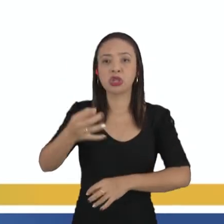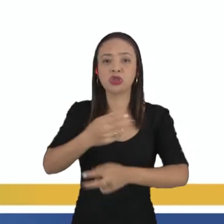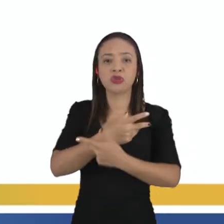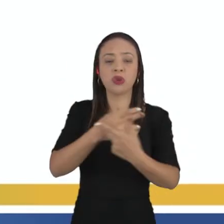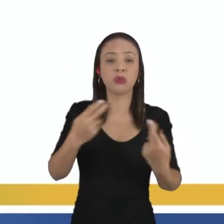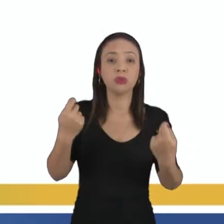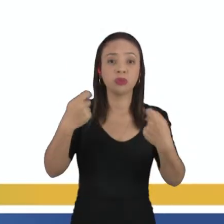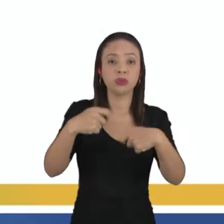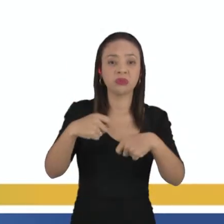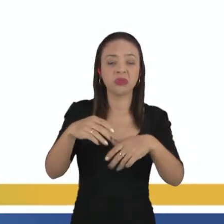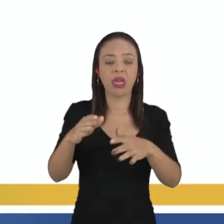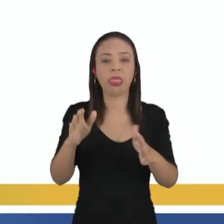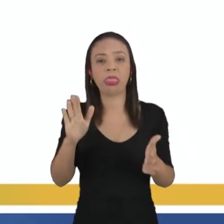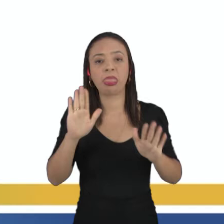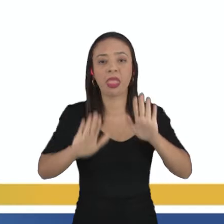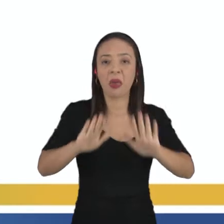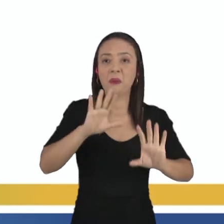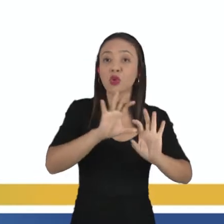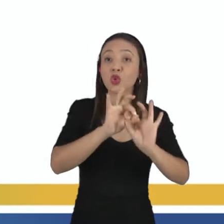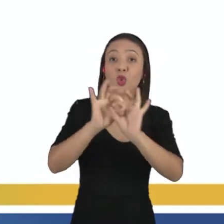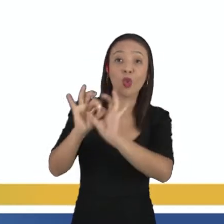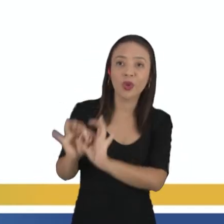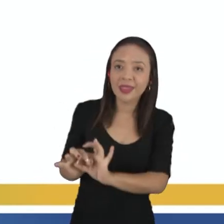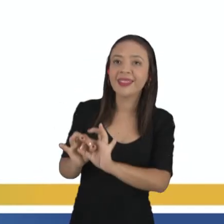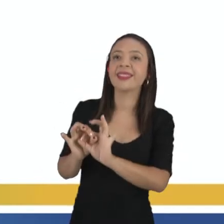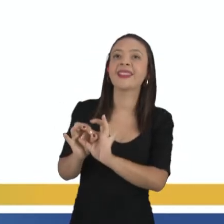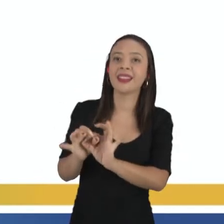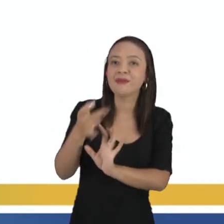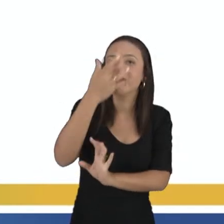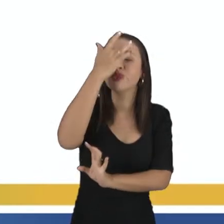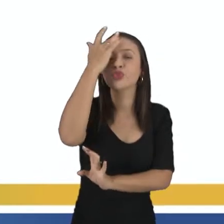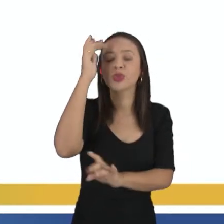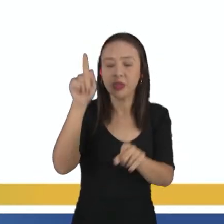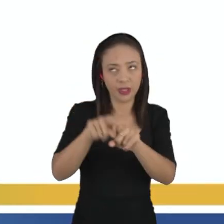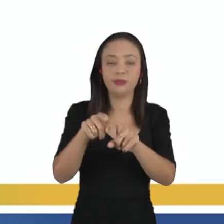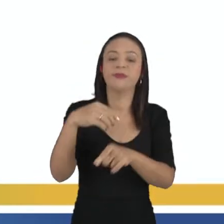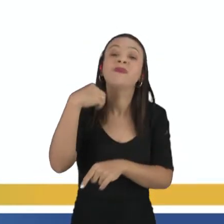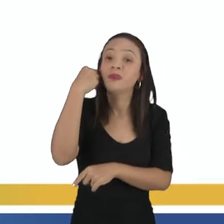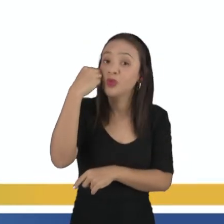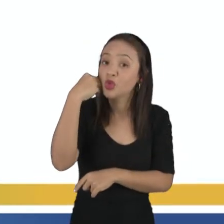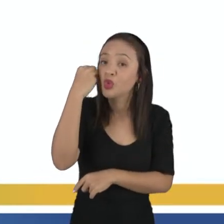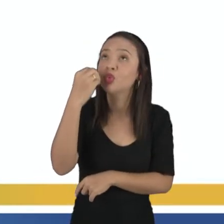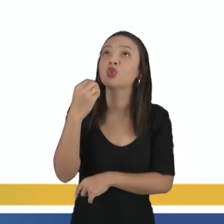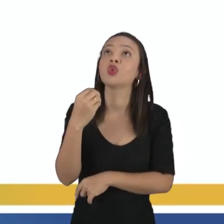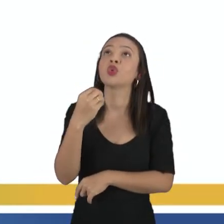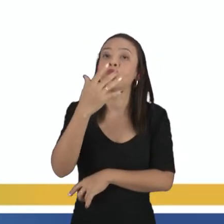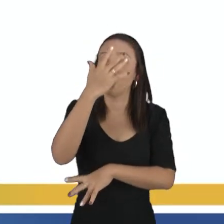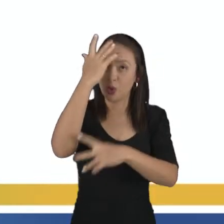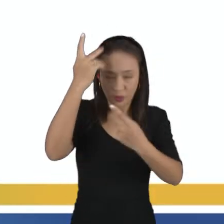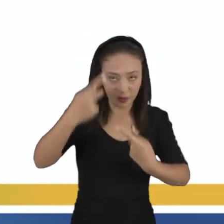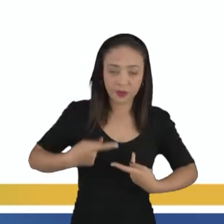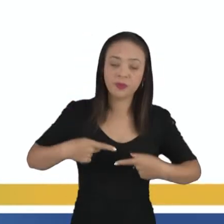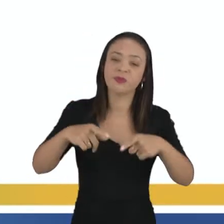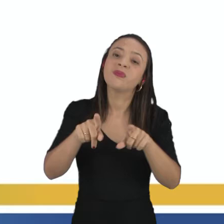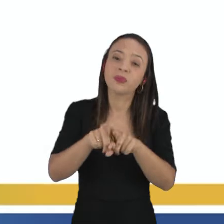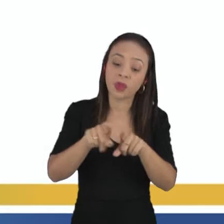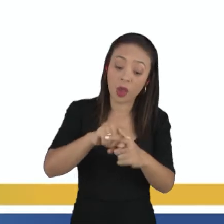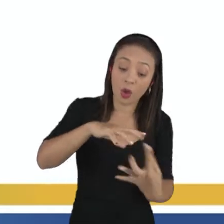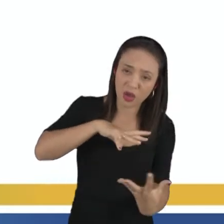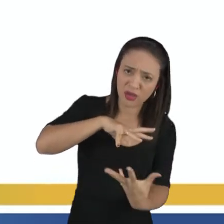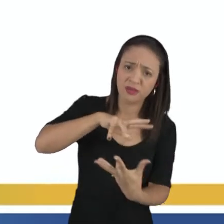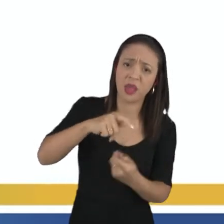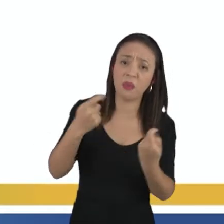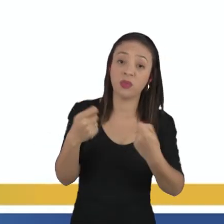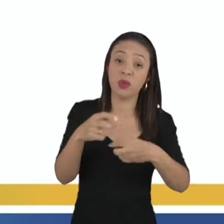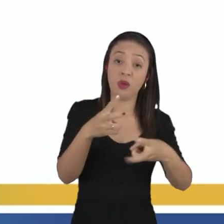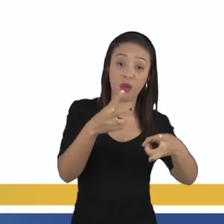do contexto que a pessoa vive, né, do contexto que ela experiencia o mundo, ela consegue identificar vários